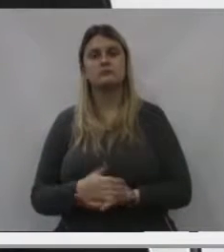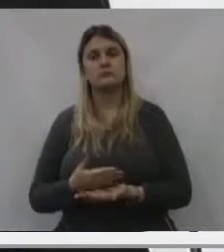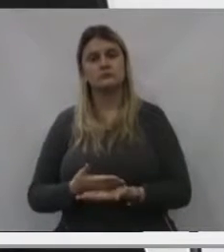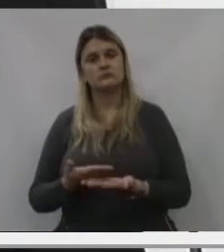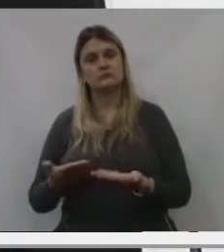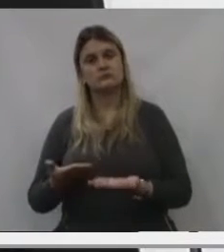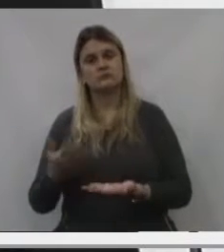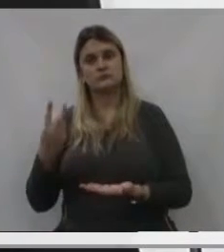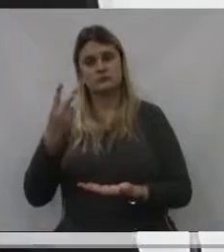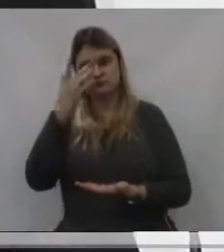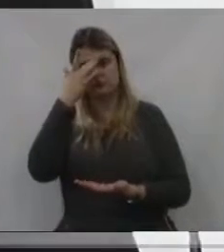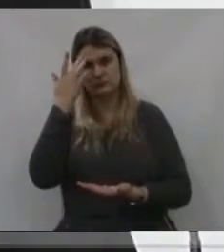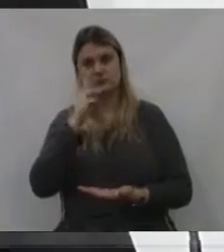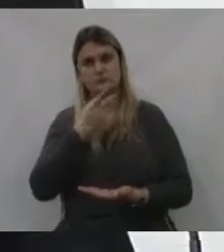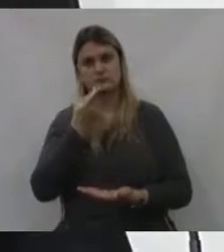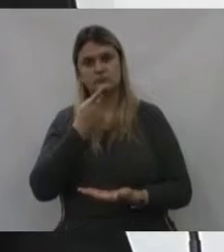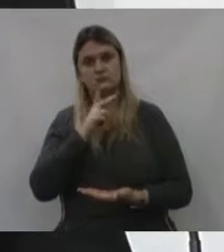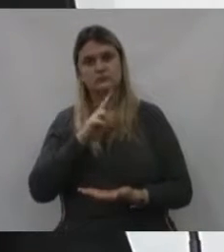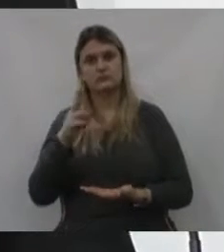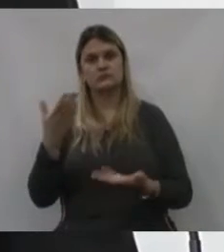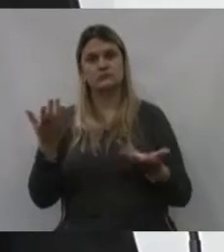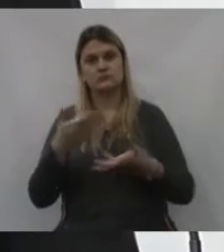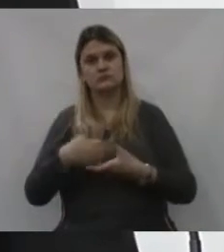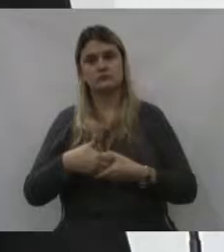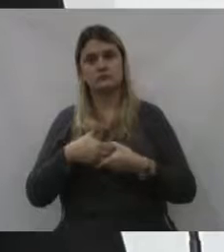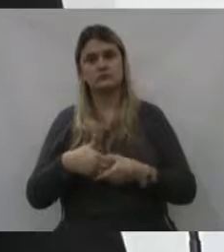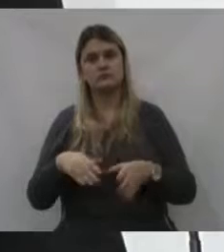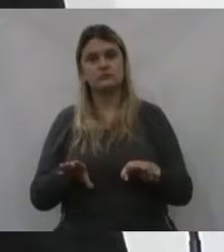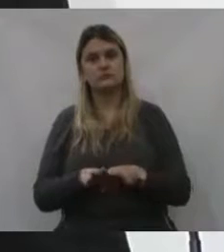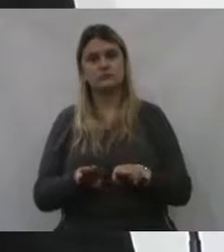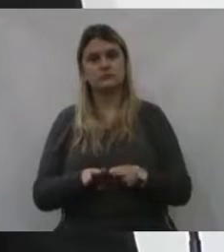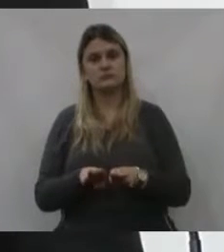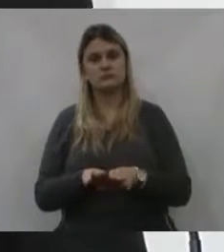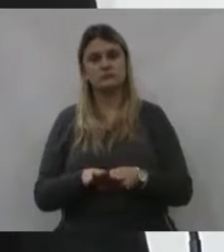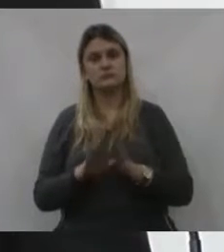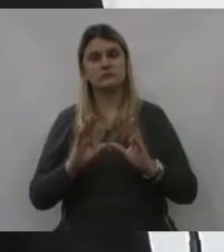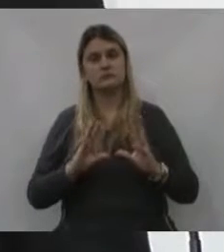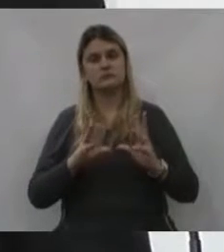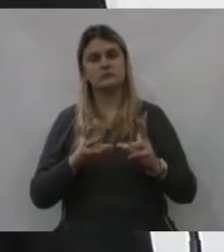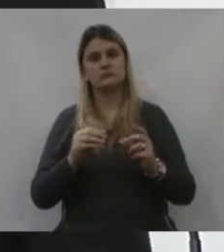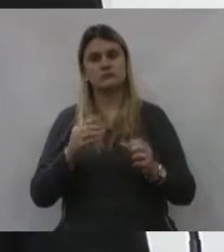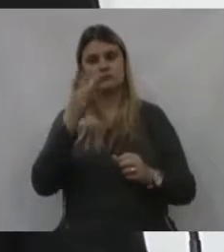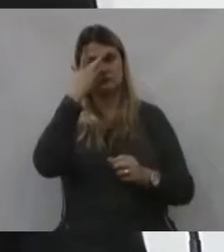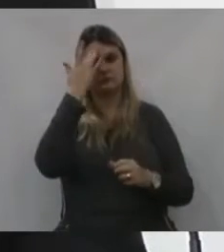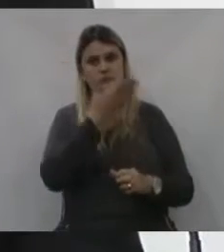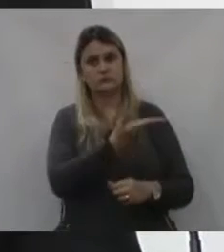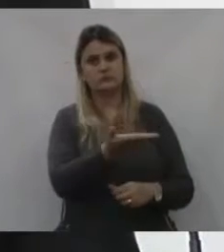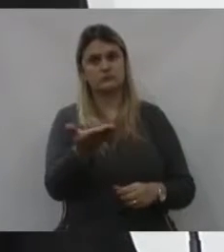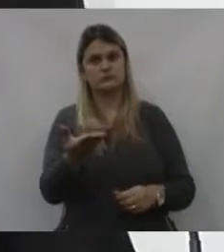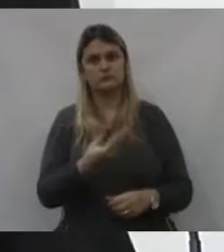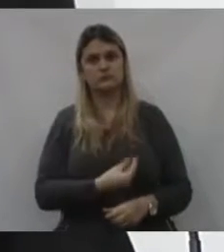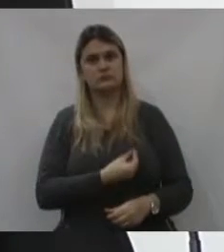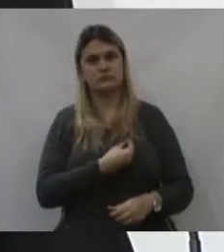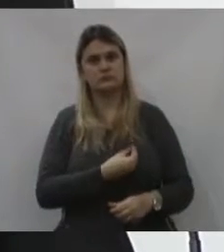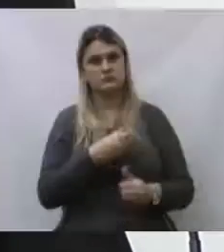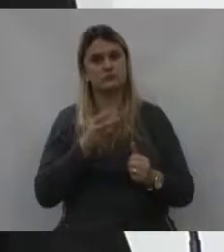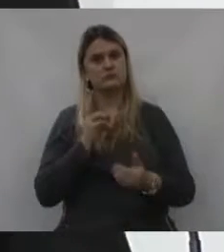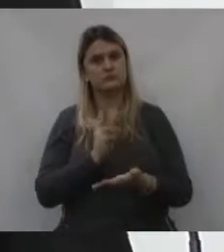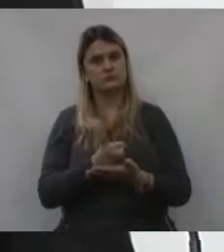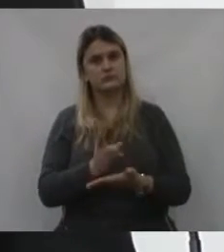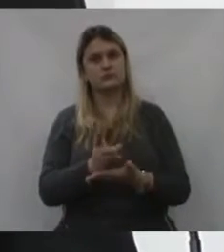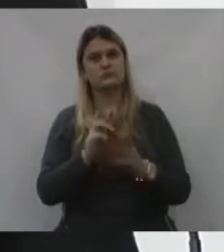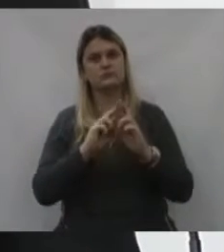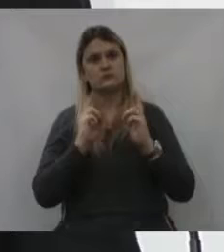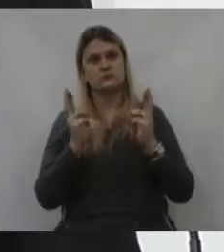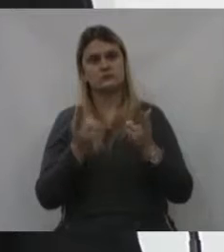a partir dessas 2 pessoas mencionadas. Quero cumprimentar também a toda a sociedade que está aqui presente,